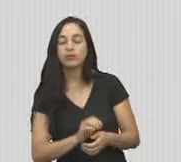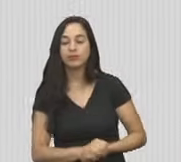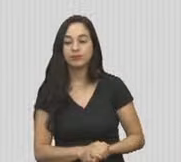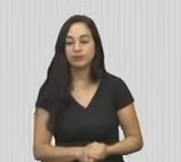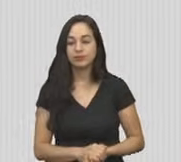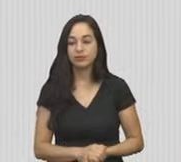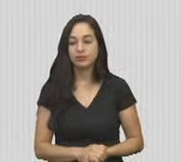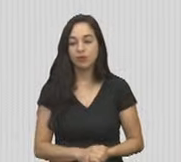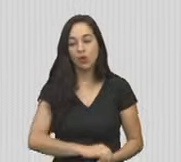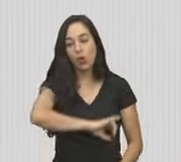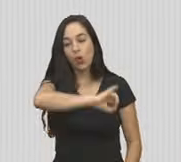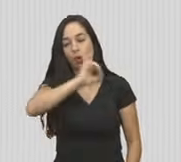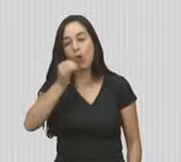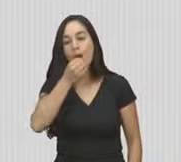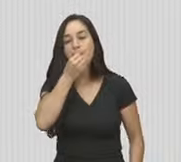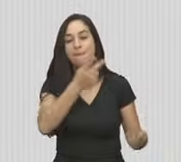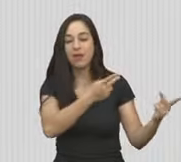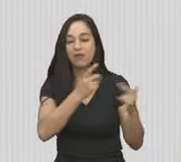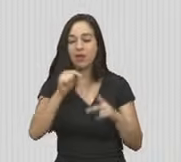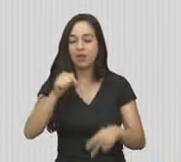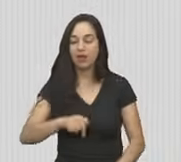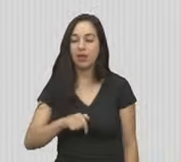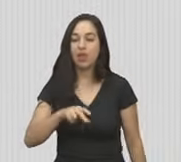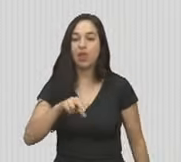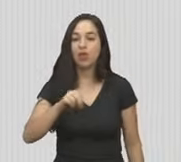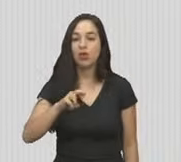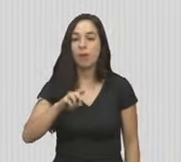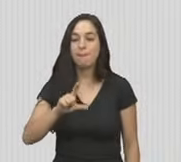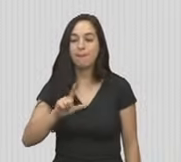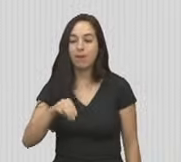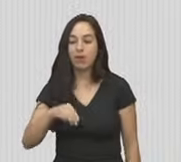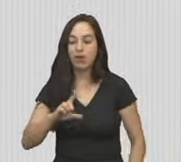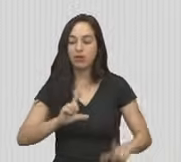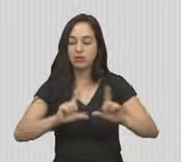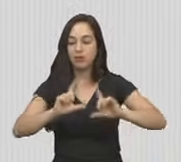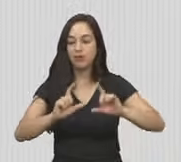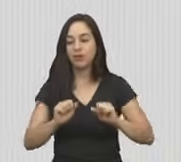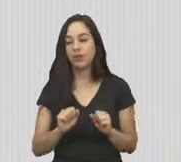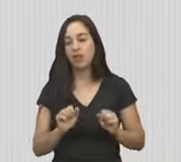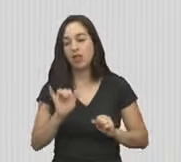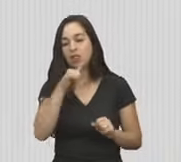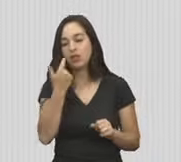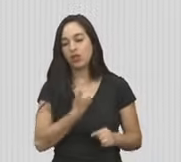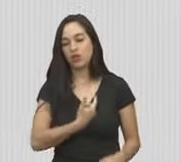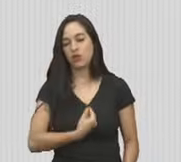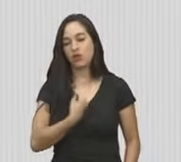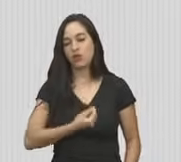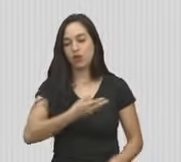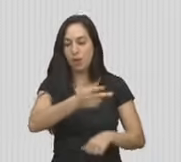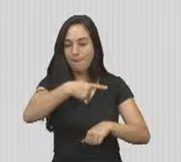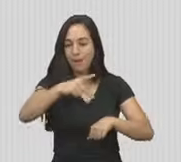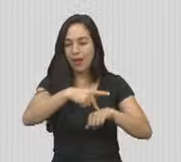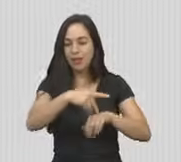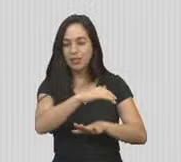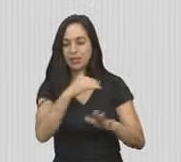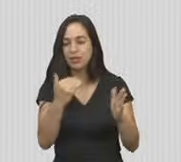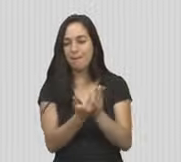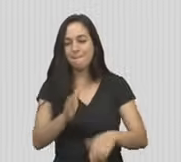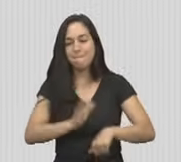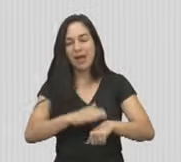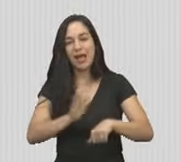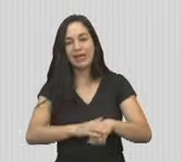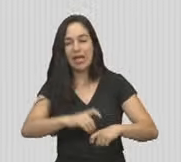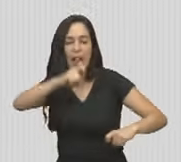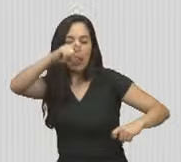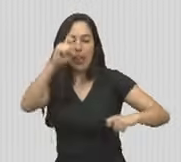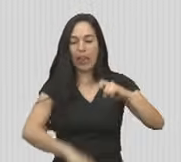Hello comrades, and welcome to Normal TV. Sadly, we live in a country which has the highest rate of reported cases of rape. A